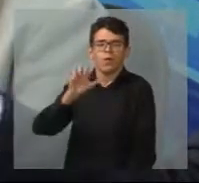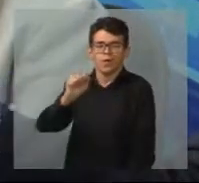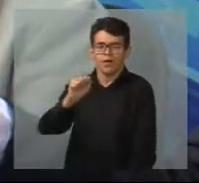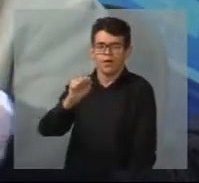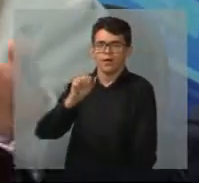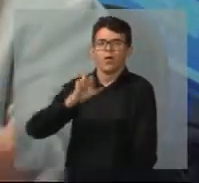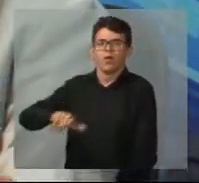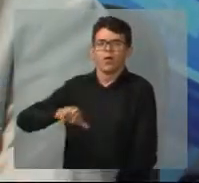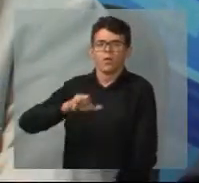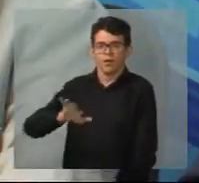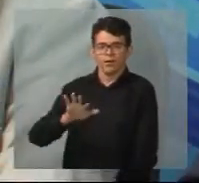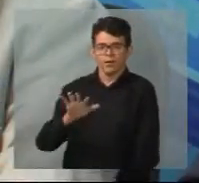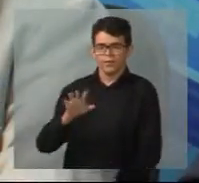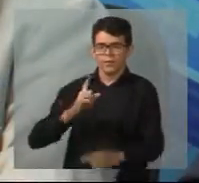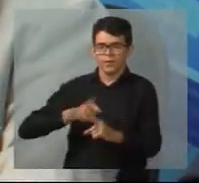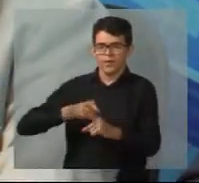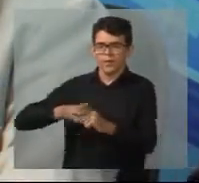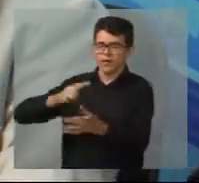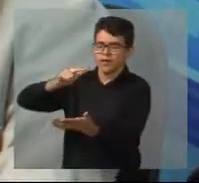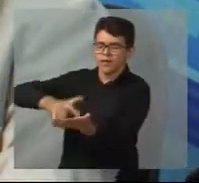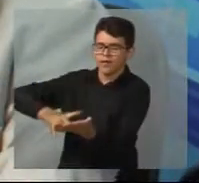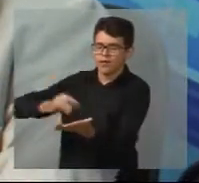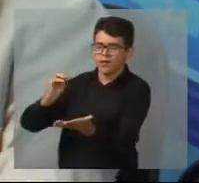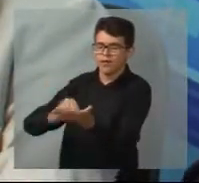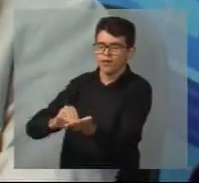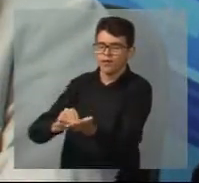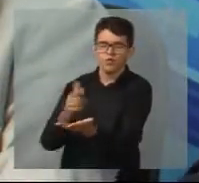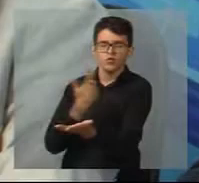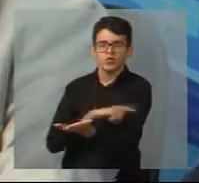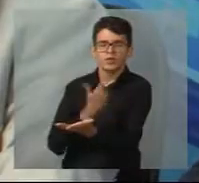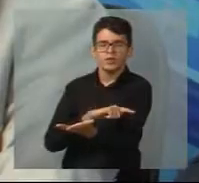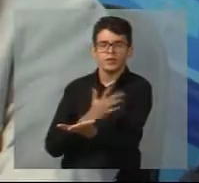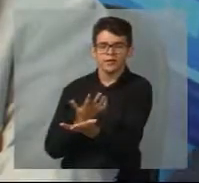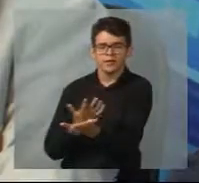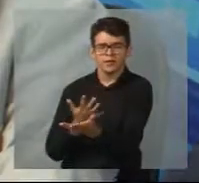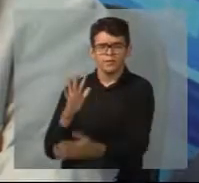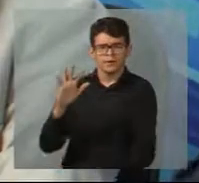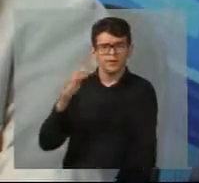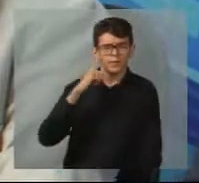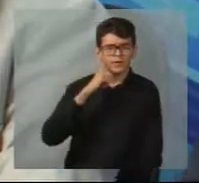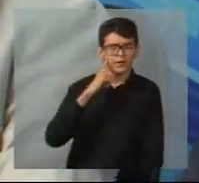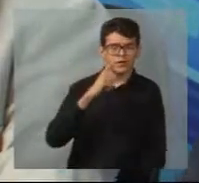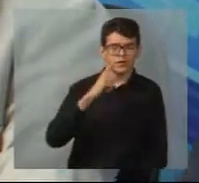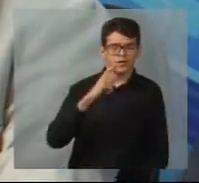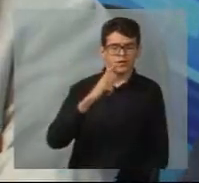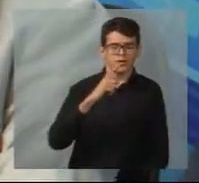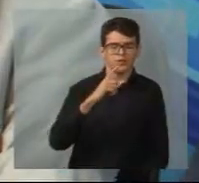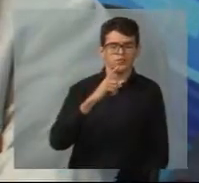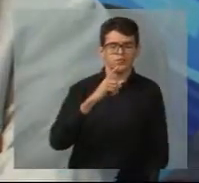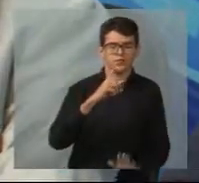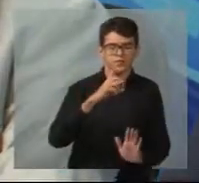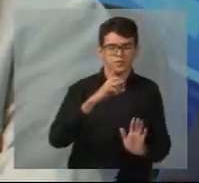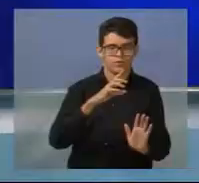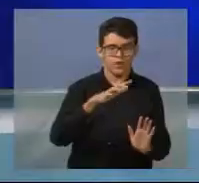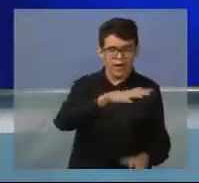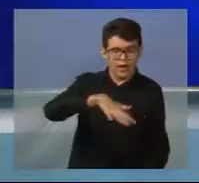vale sim para o direito civil, mas não vale para o direito penal, porque o direito penal está tratando de ocultação de patrimônio. Né?